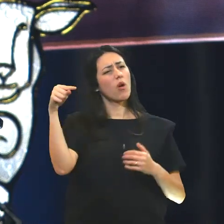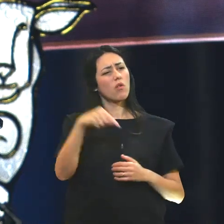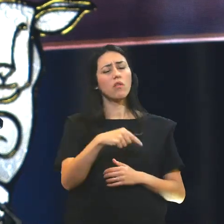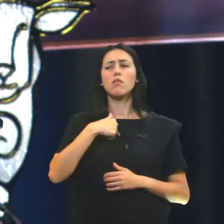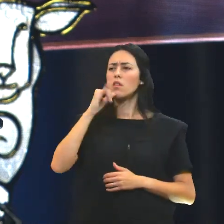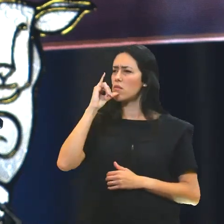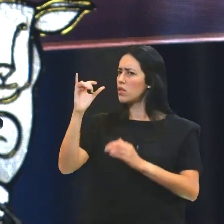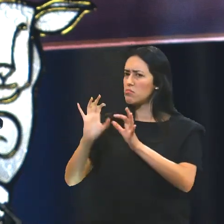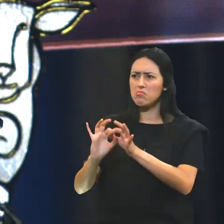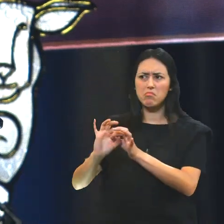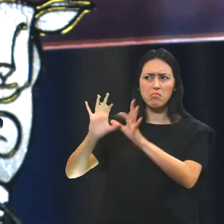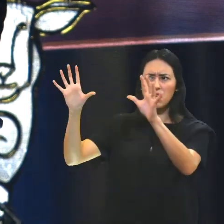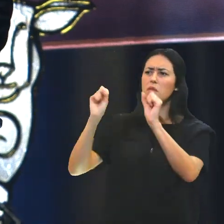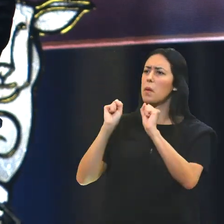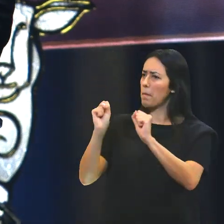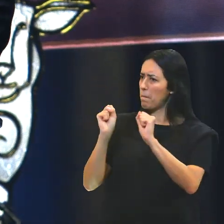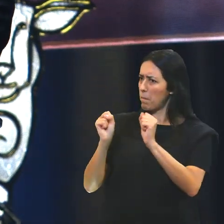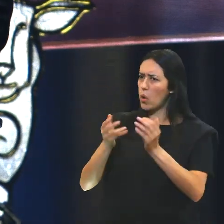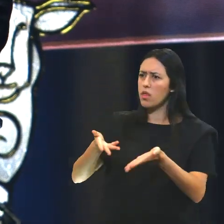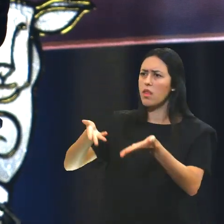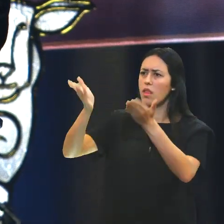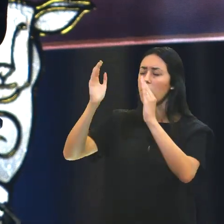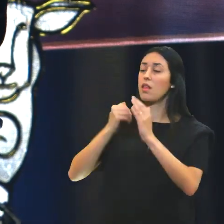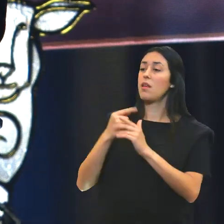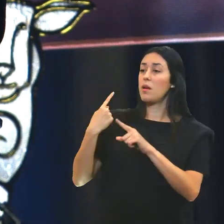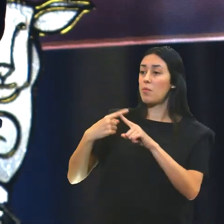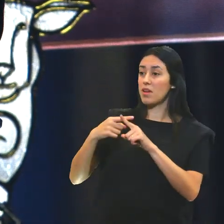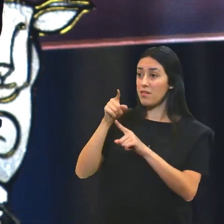pode ir, porque desde que você